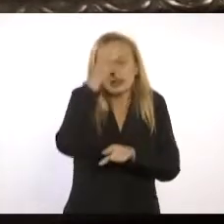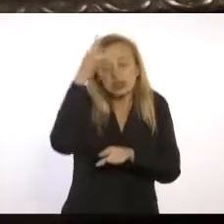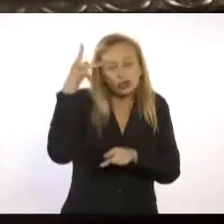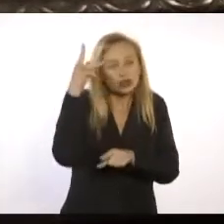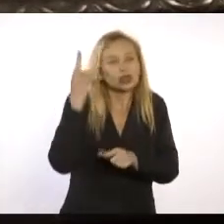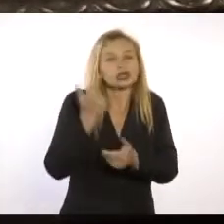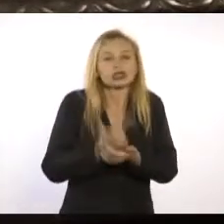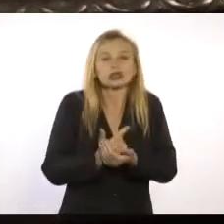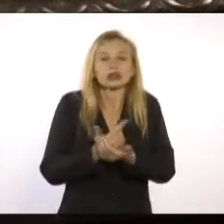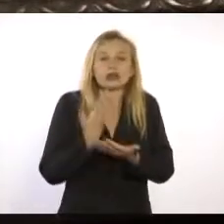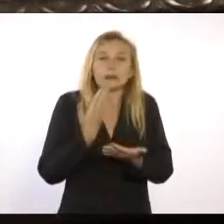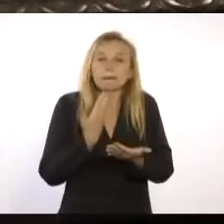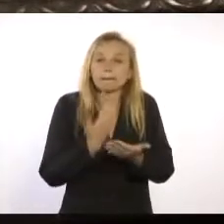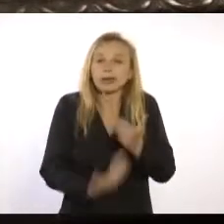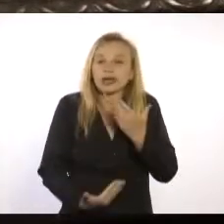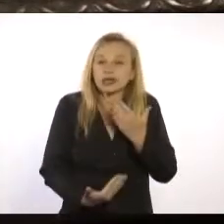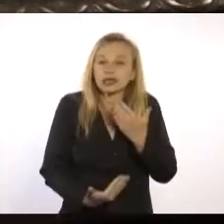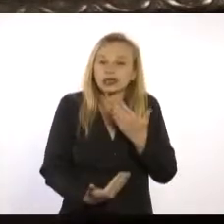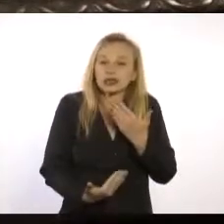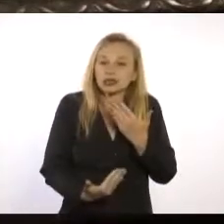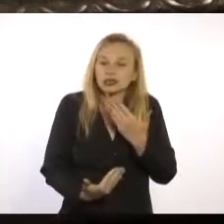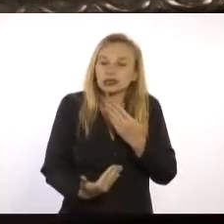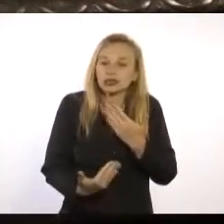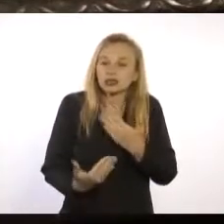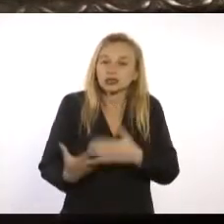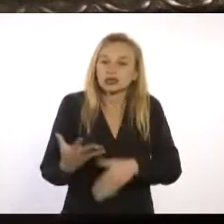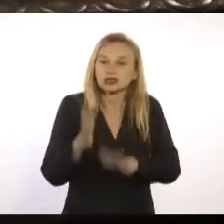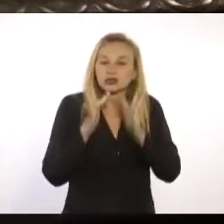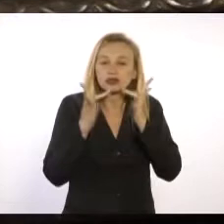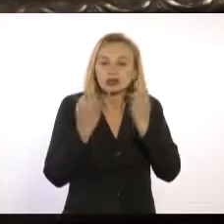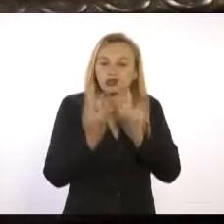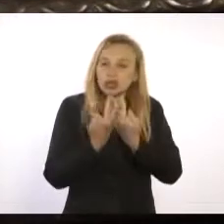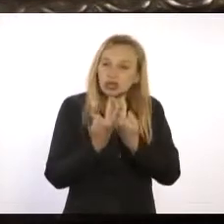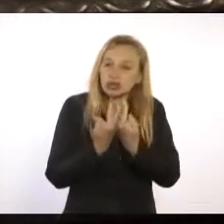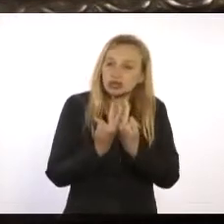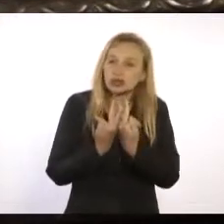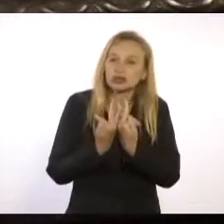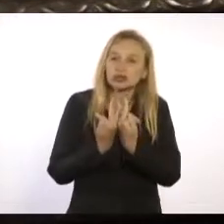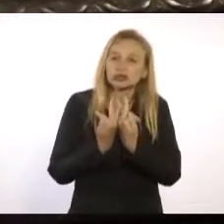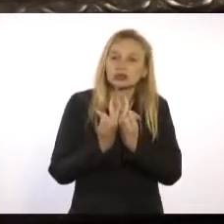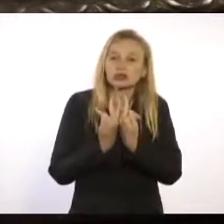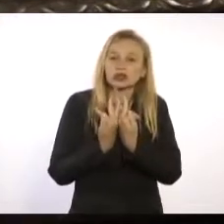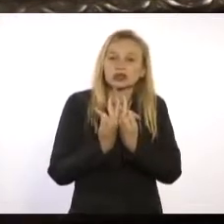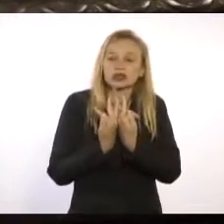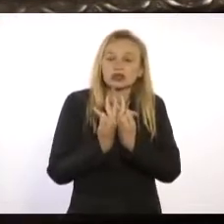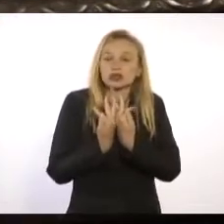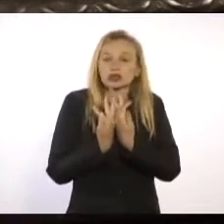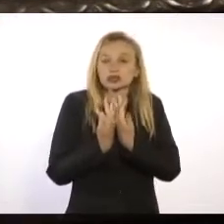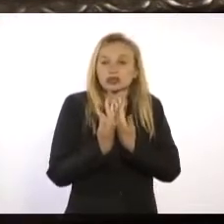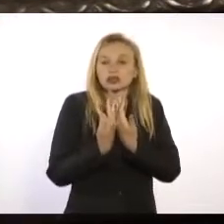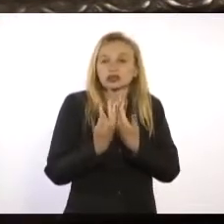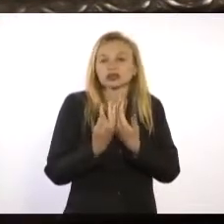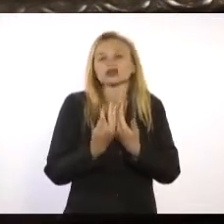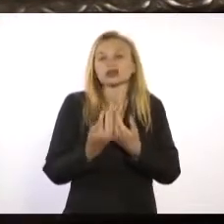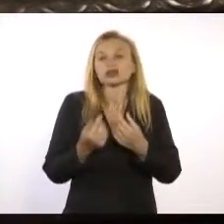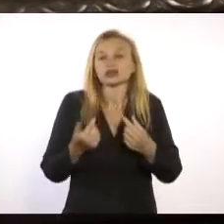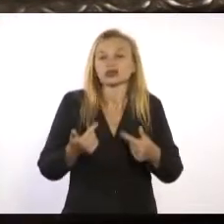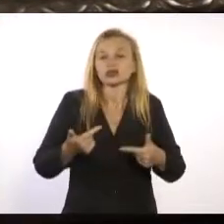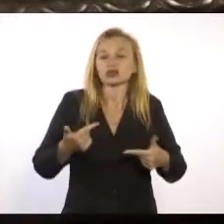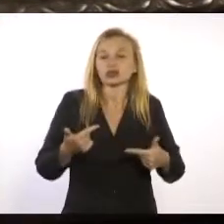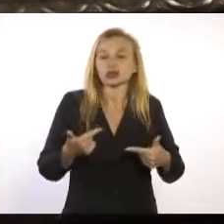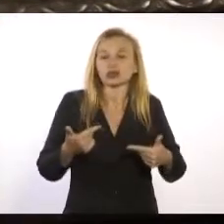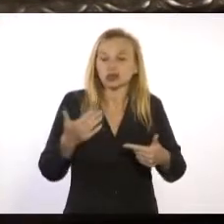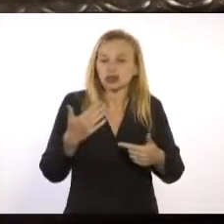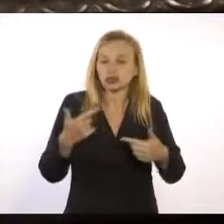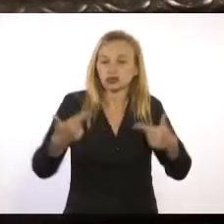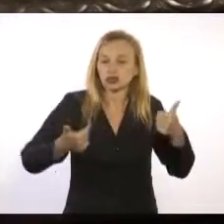que perderam seus entes queridos, seus familiares, nessa lógica perversa de confronto